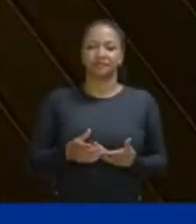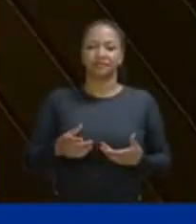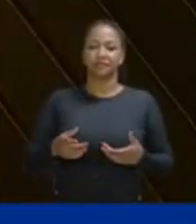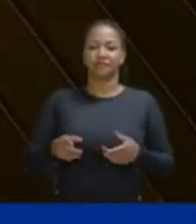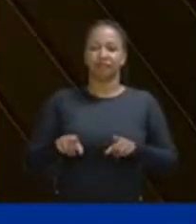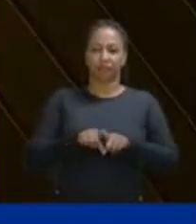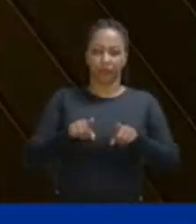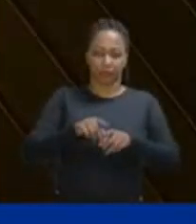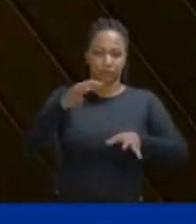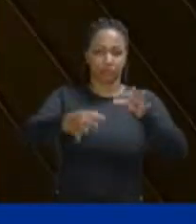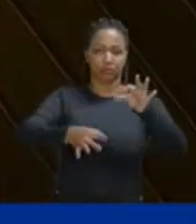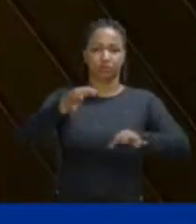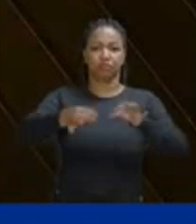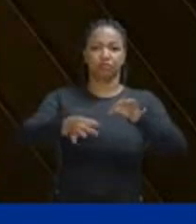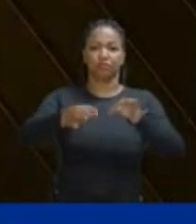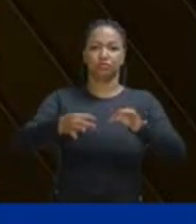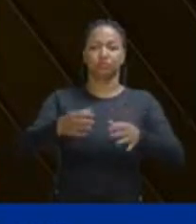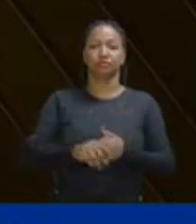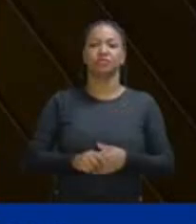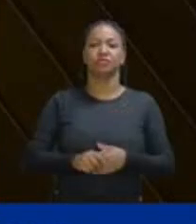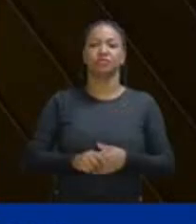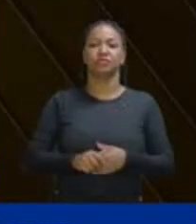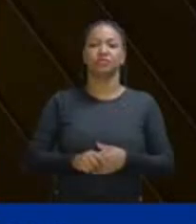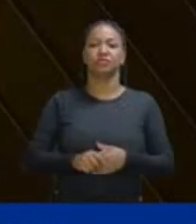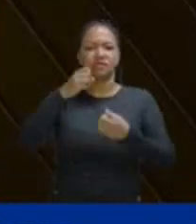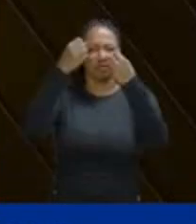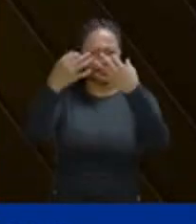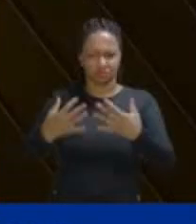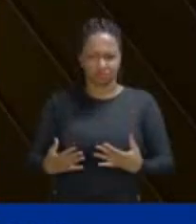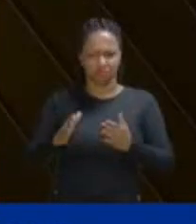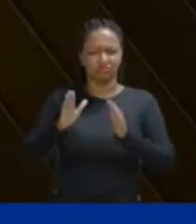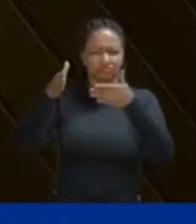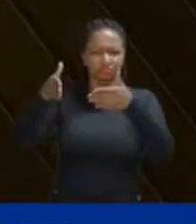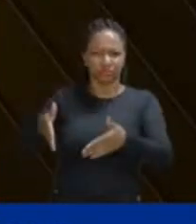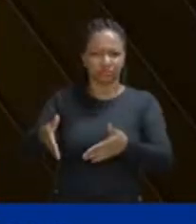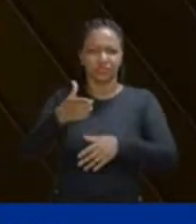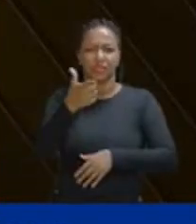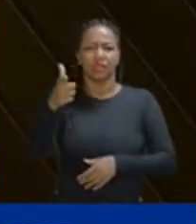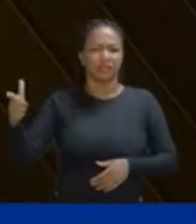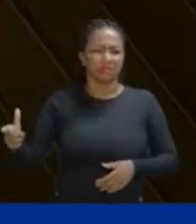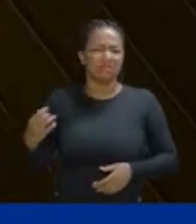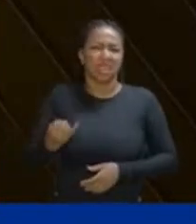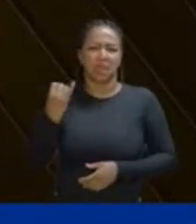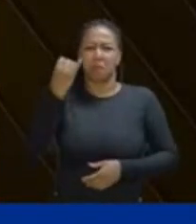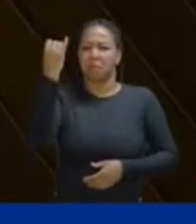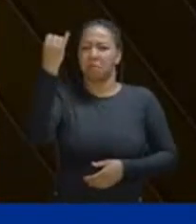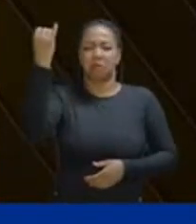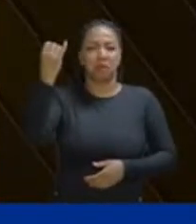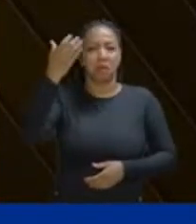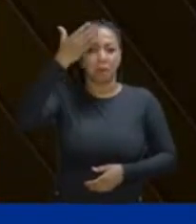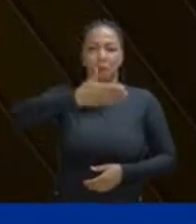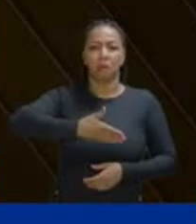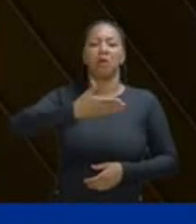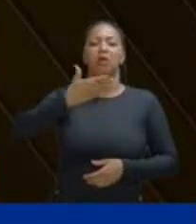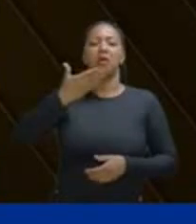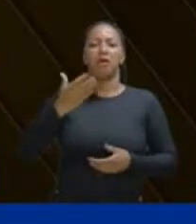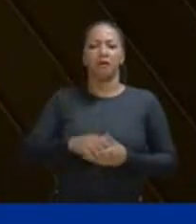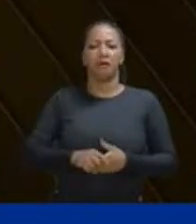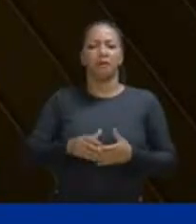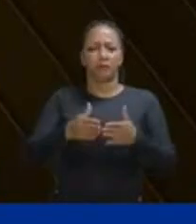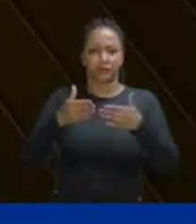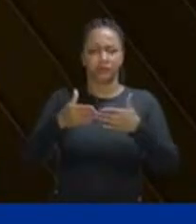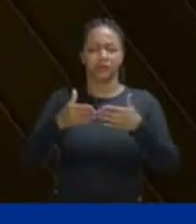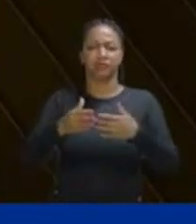do magistrado, o caso versa sobre matéria exclusivamente de direito e não há relevância para o feito de da prova